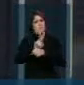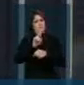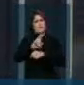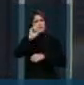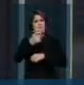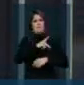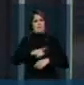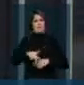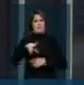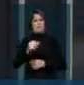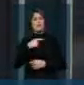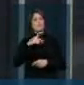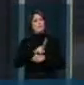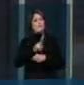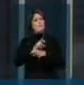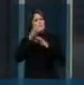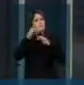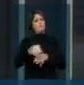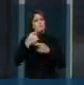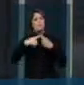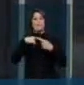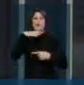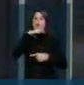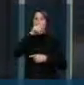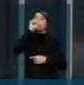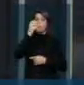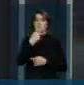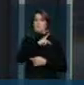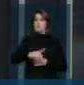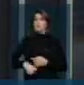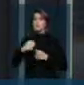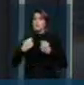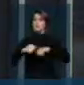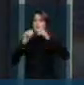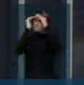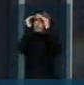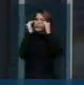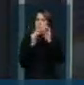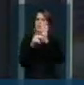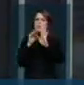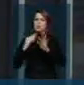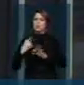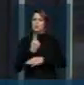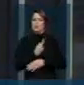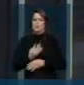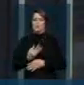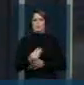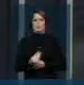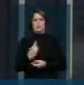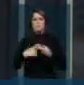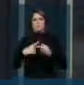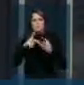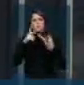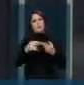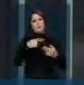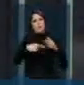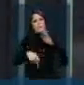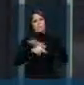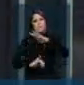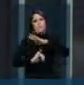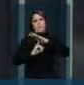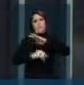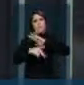Lula. Acho que é um ex-presidente que deve ser respeitado por todos nós, como também a